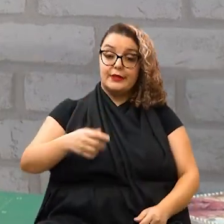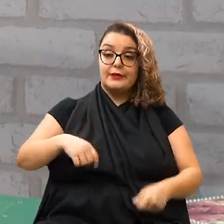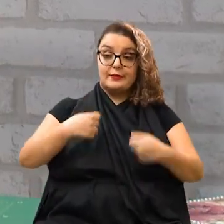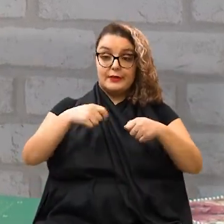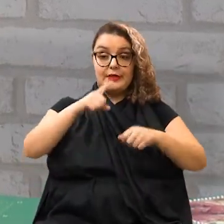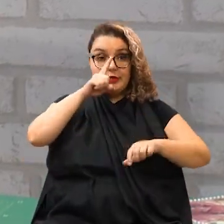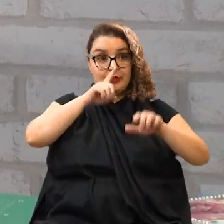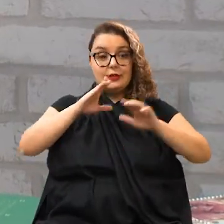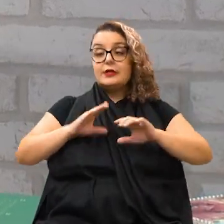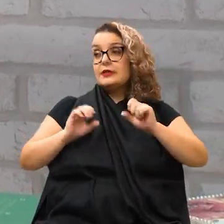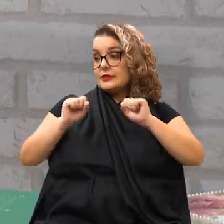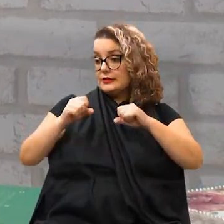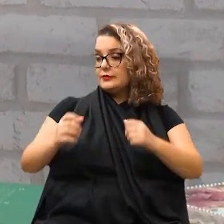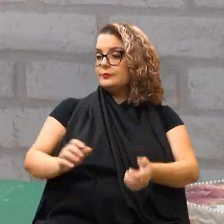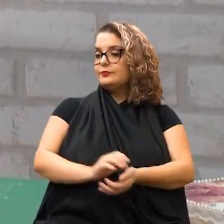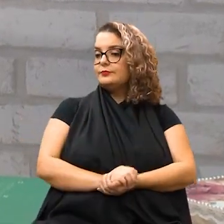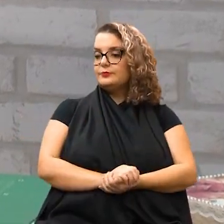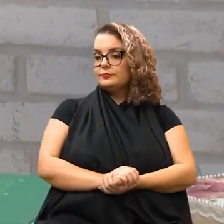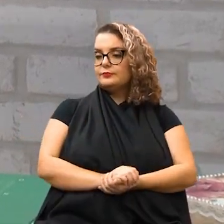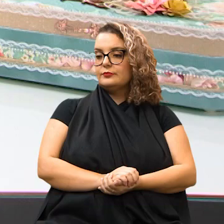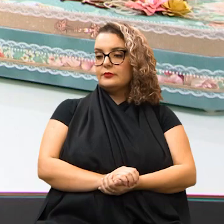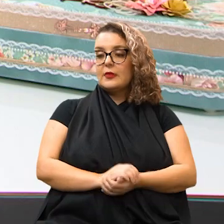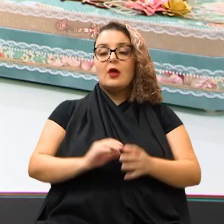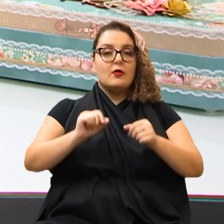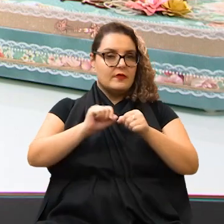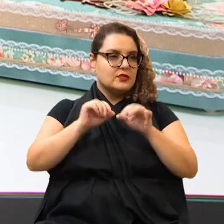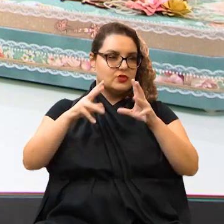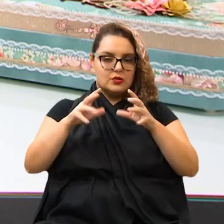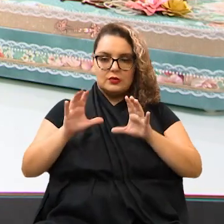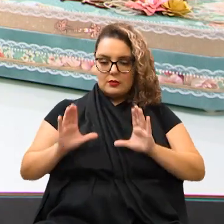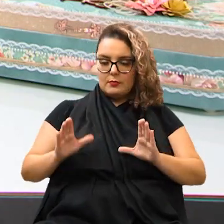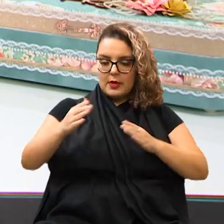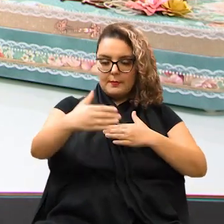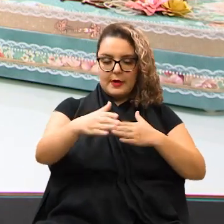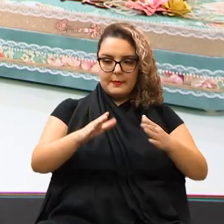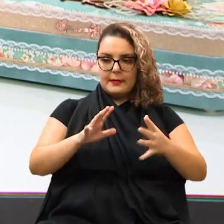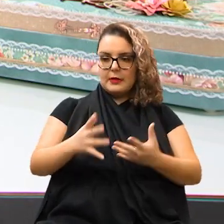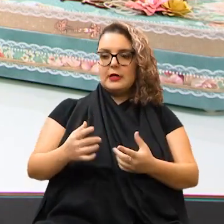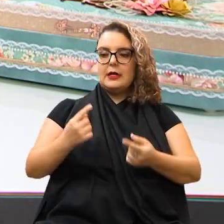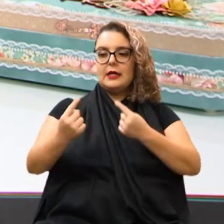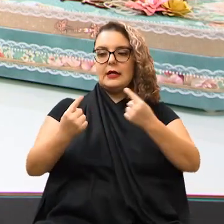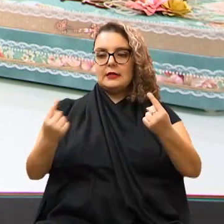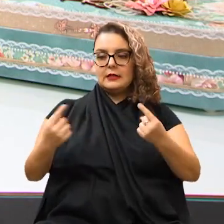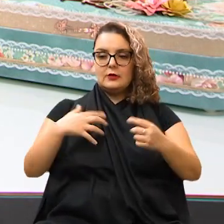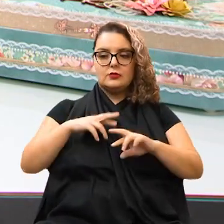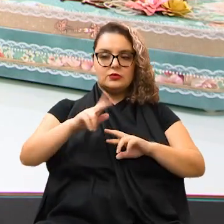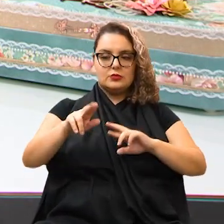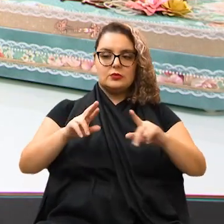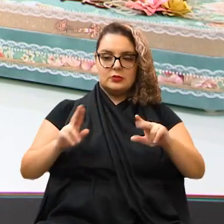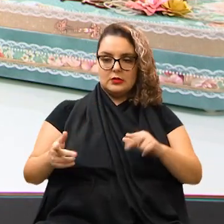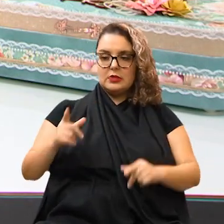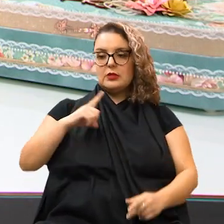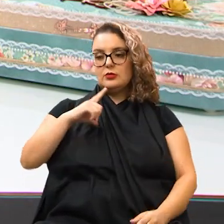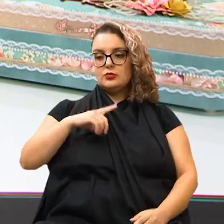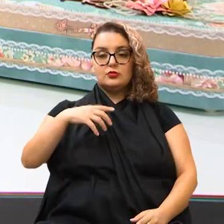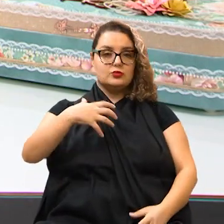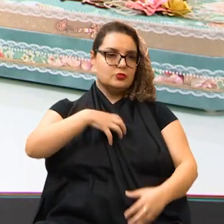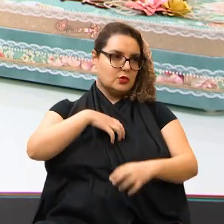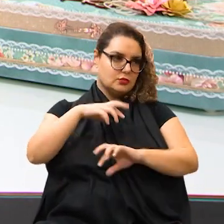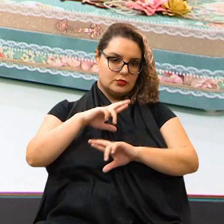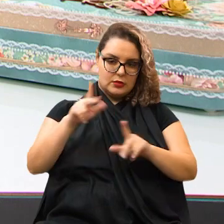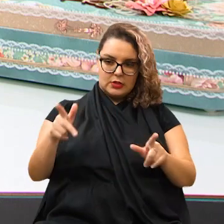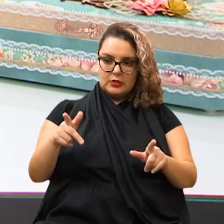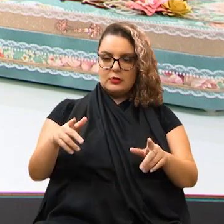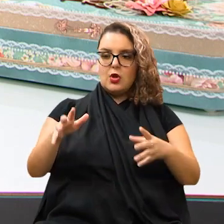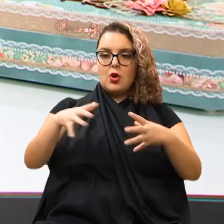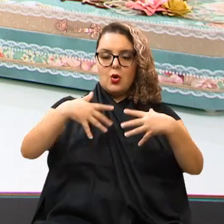pessoas têm que ter cuidado. Tem que ter cuidado. Ó, então eu já fiz todas as partes, dá pra ver que cada ladinho tá de um jeito, tem uma tonalidade